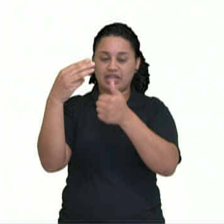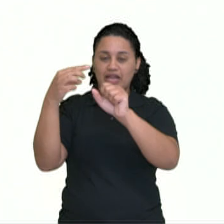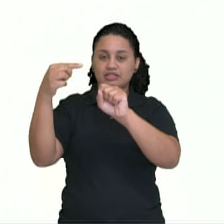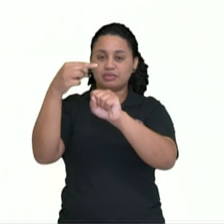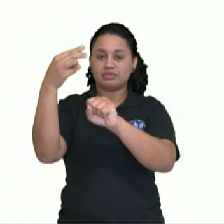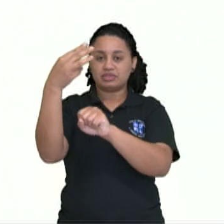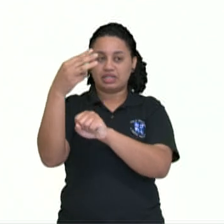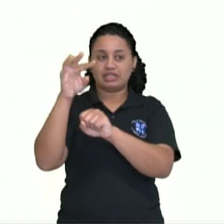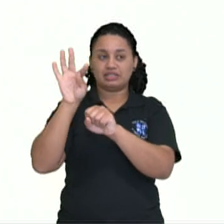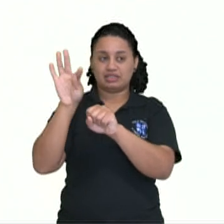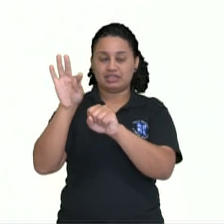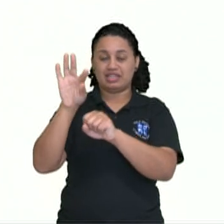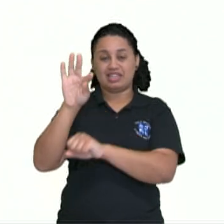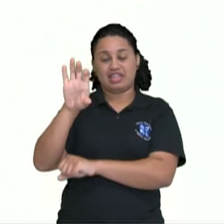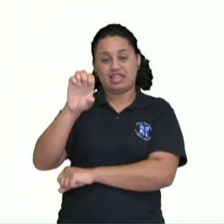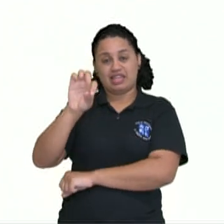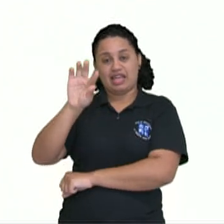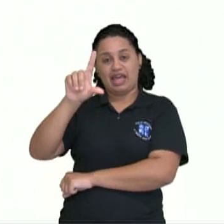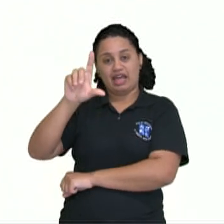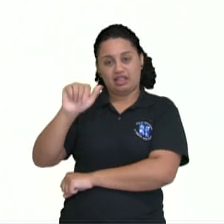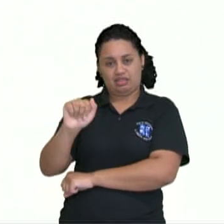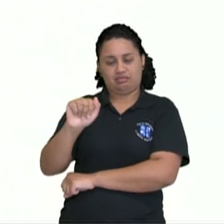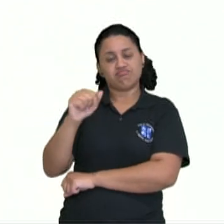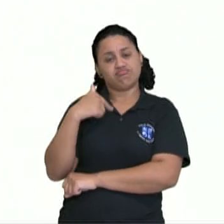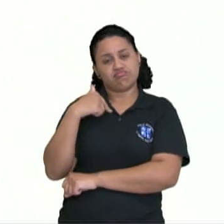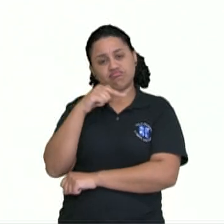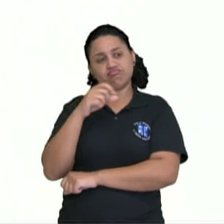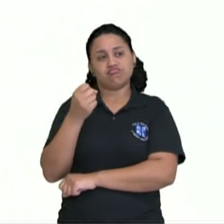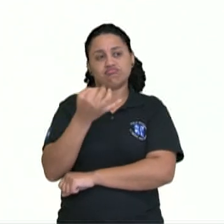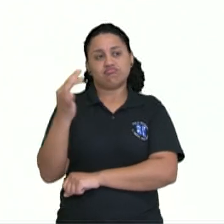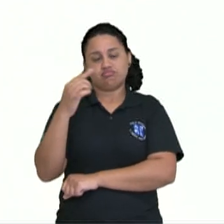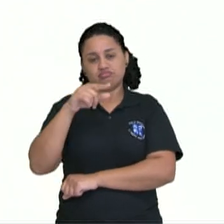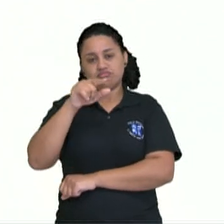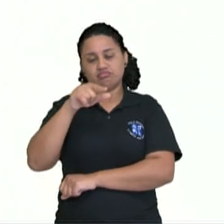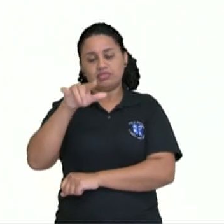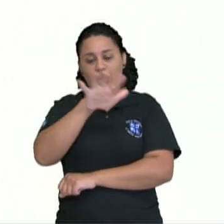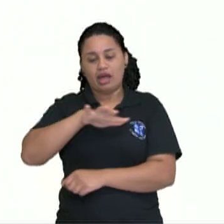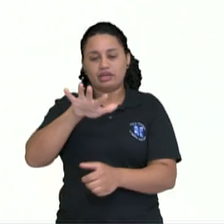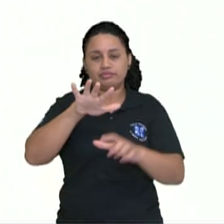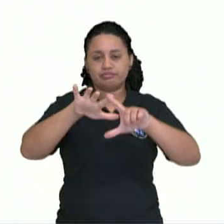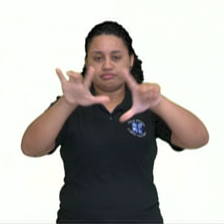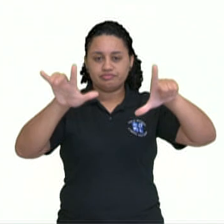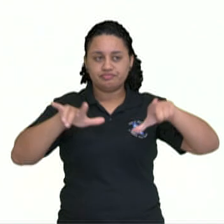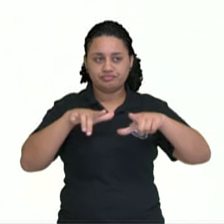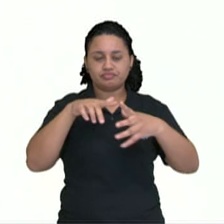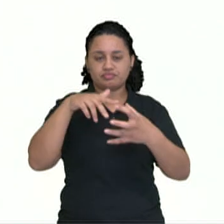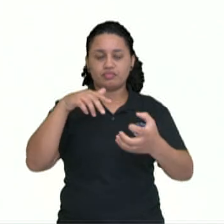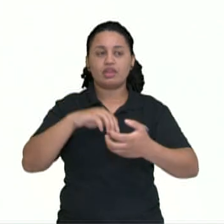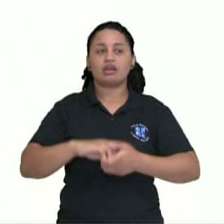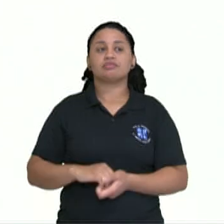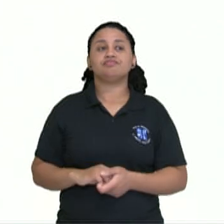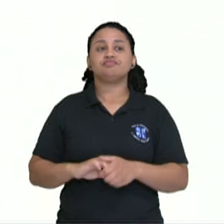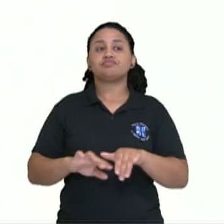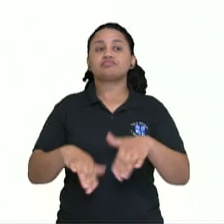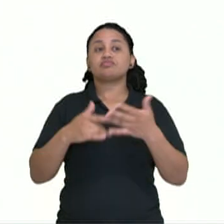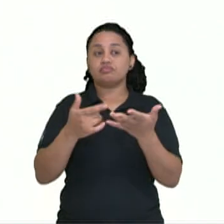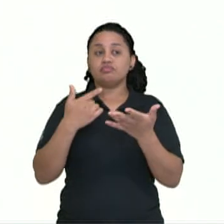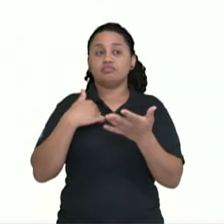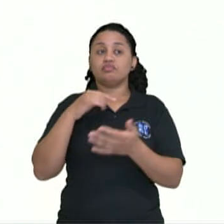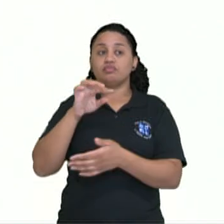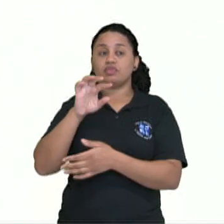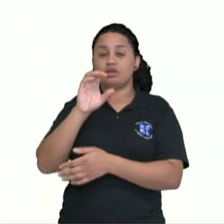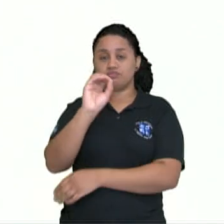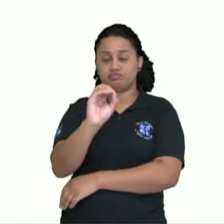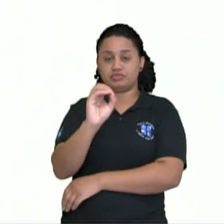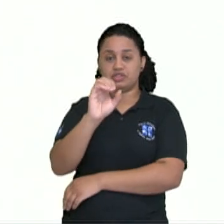Tesla. O T é o Tesla, que é a unidade de medida do campo magnético. E aí vem, o θ vale 30